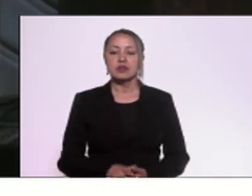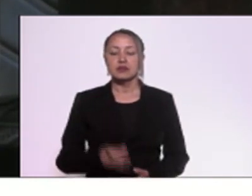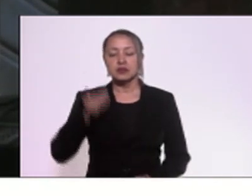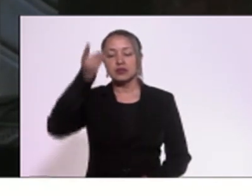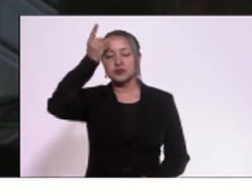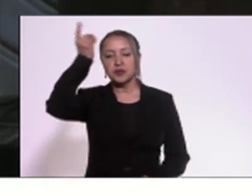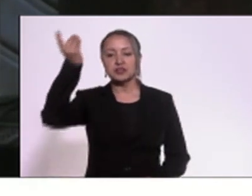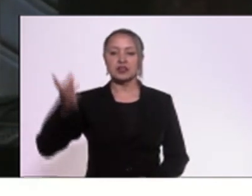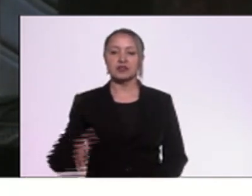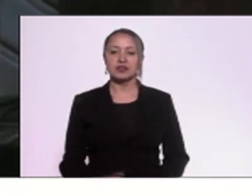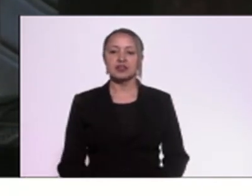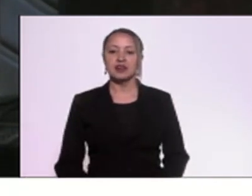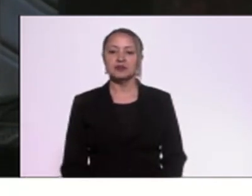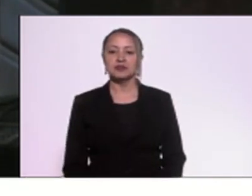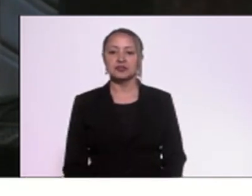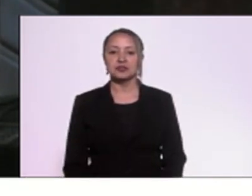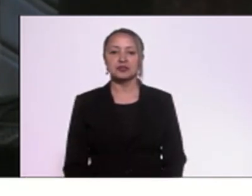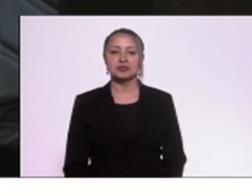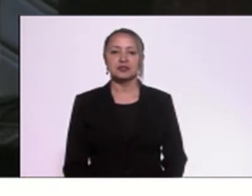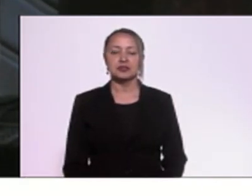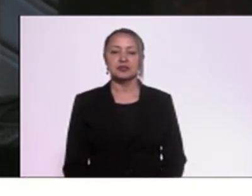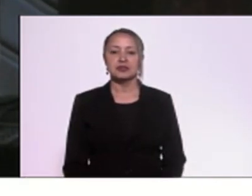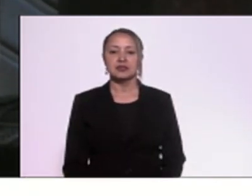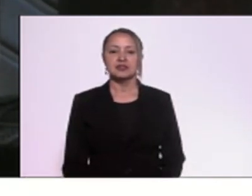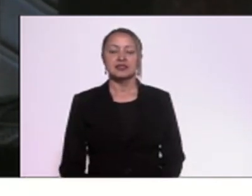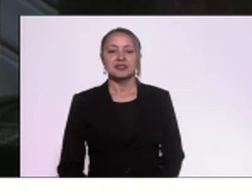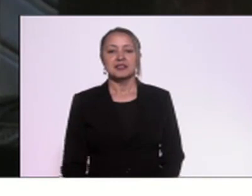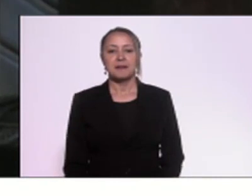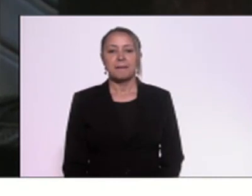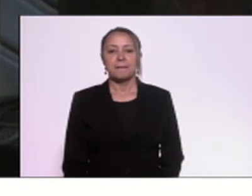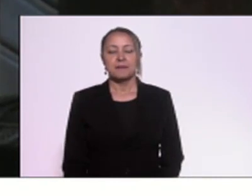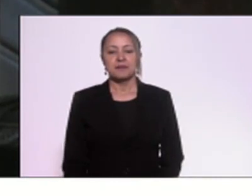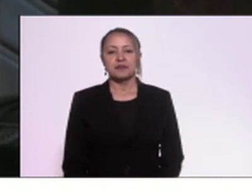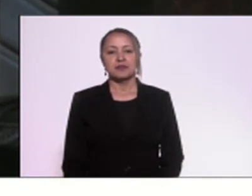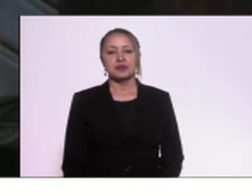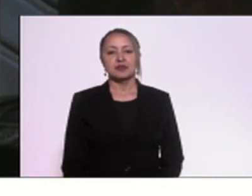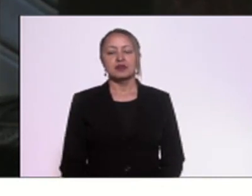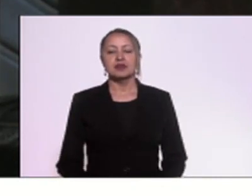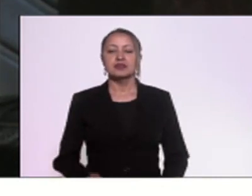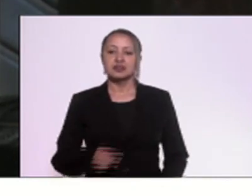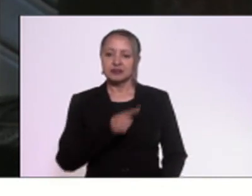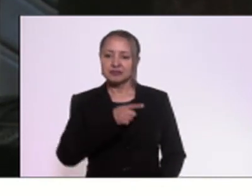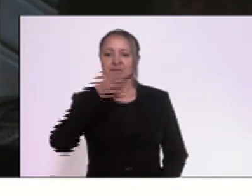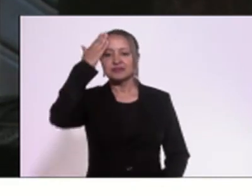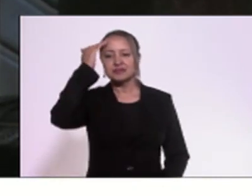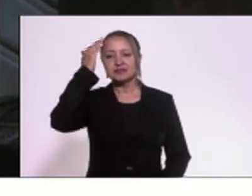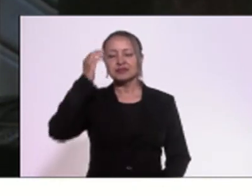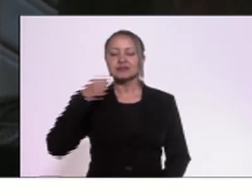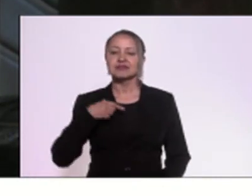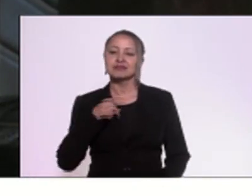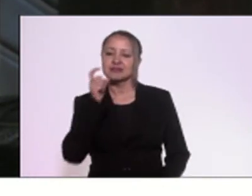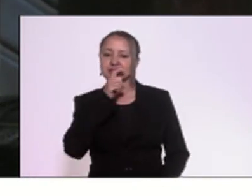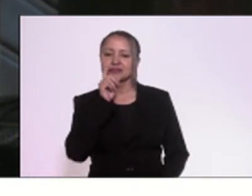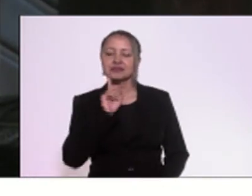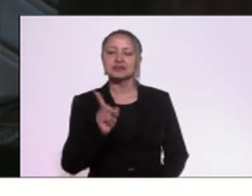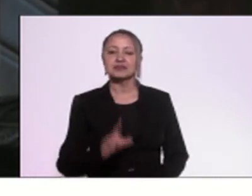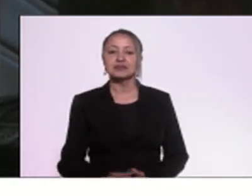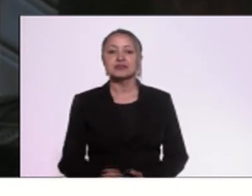um dos que acredita nisso. Então, companheira Adailton, e fala aqui uma